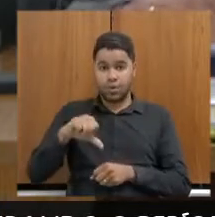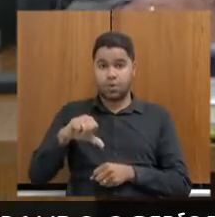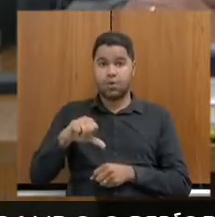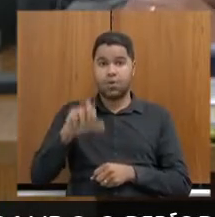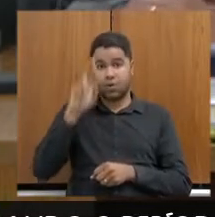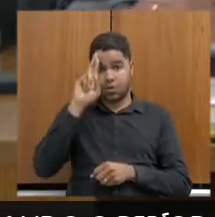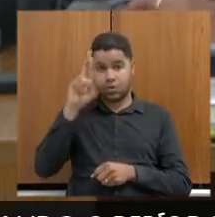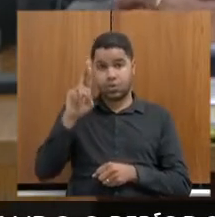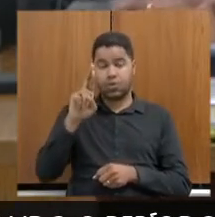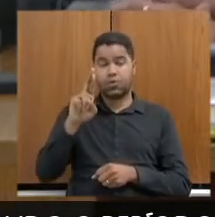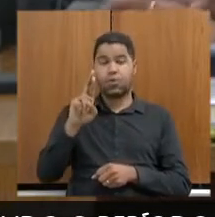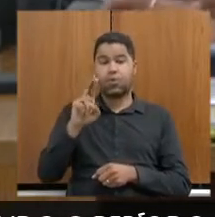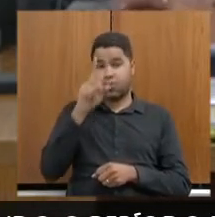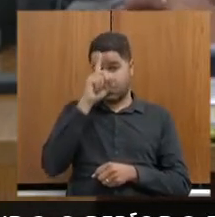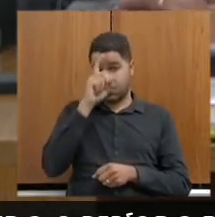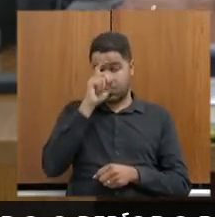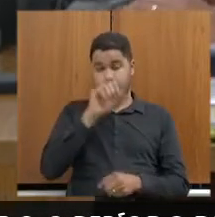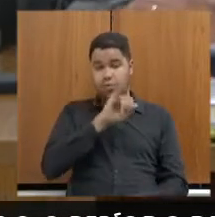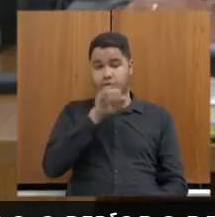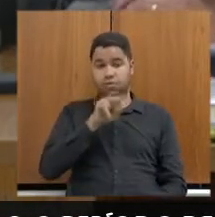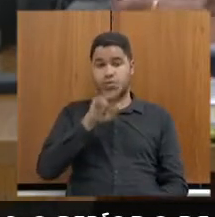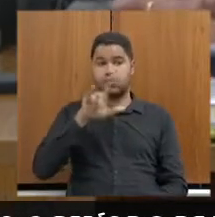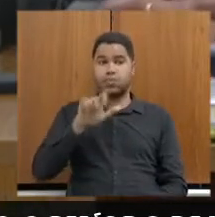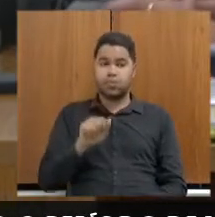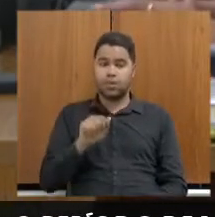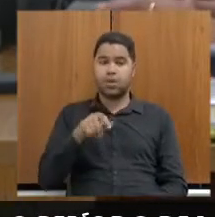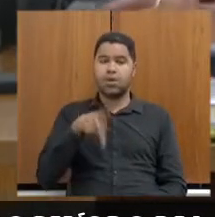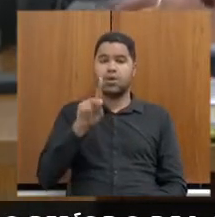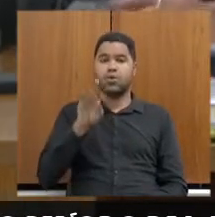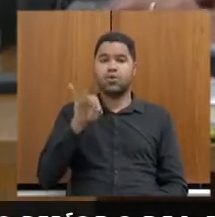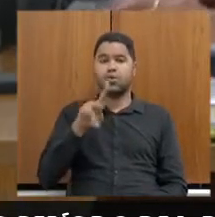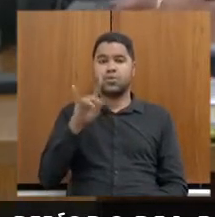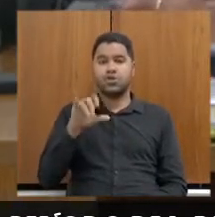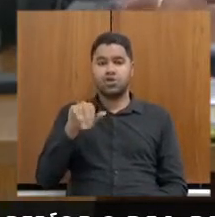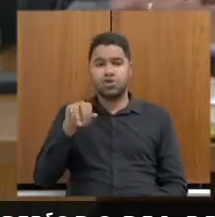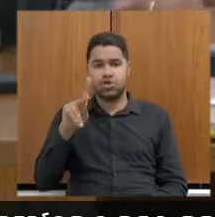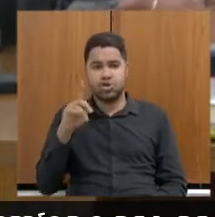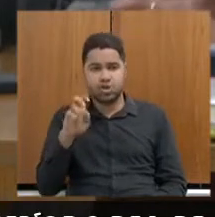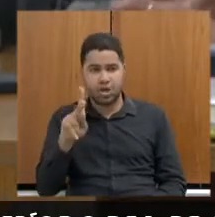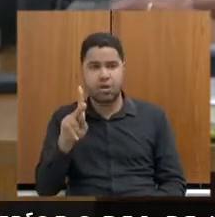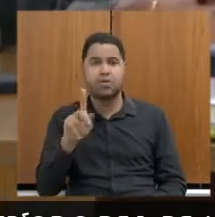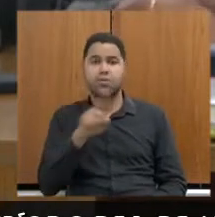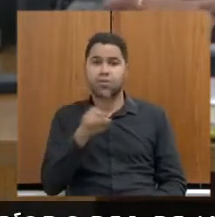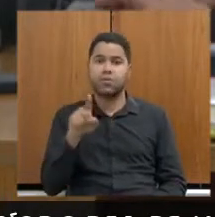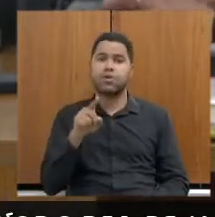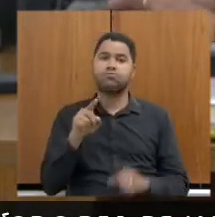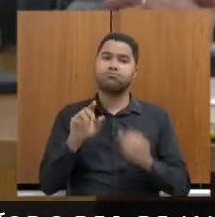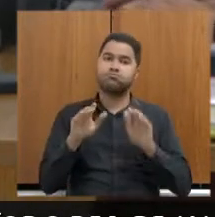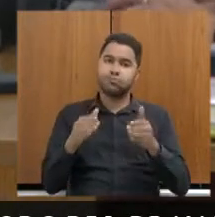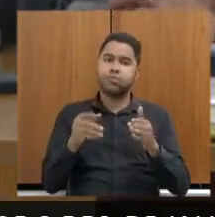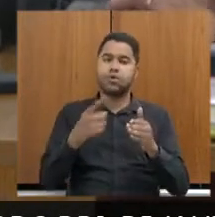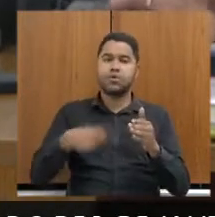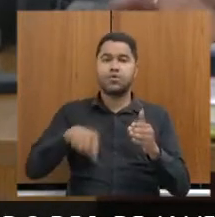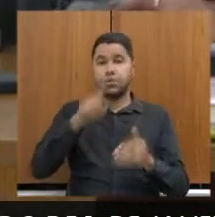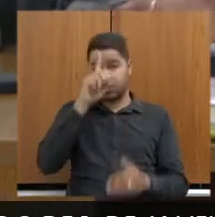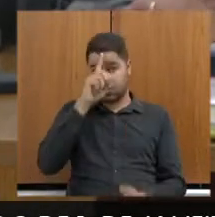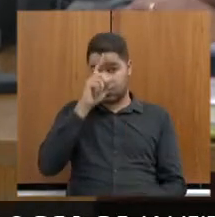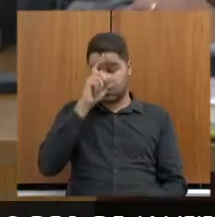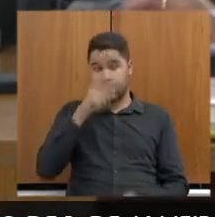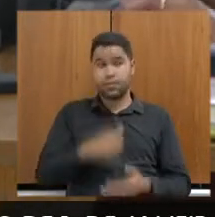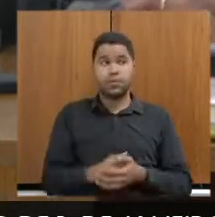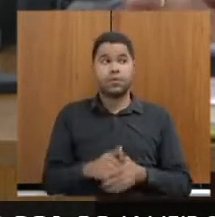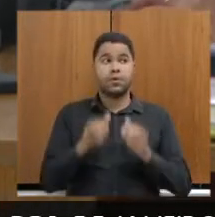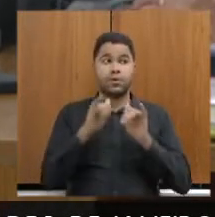diretor do Júri Aquele cheque e trata com muito carinho tenho certeza que você está tratando com muito carinho a condição do nosso hospital